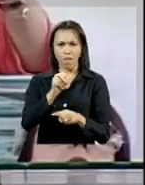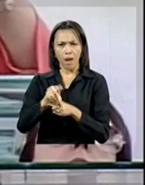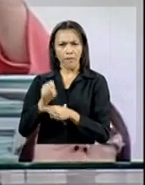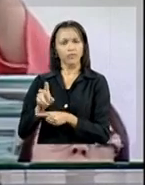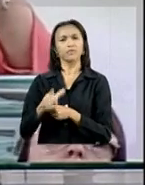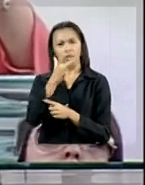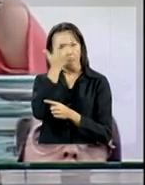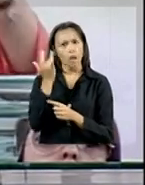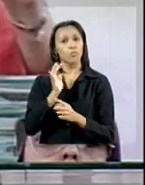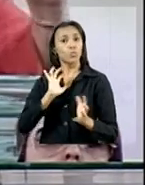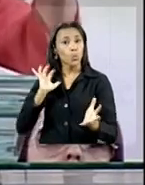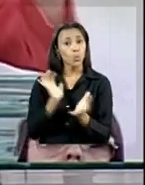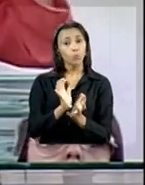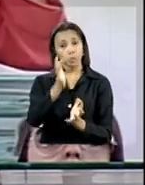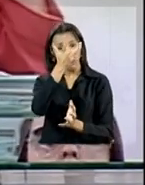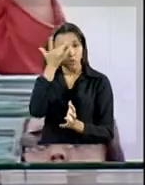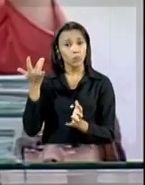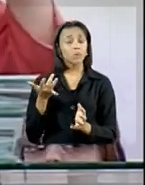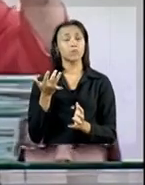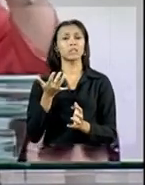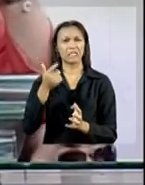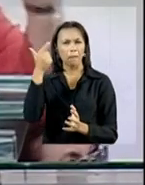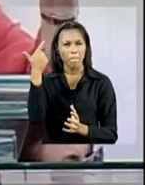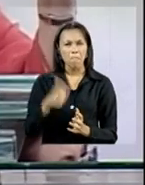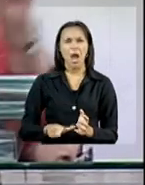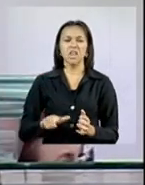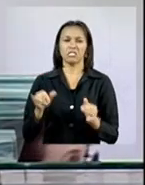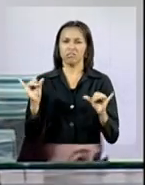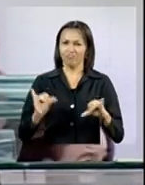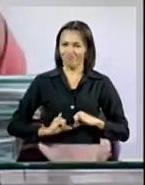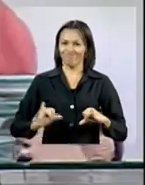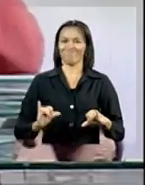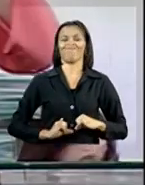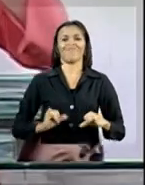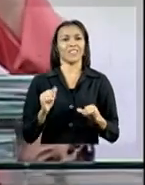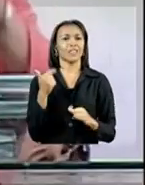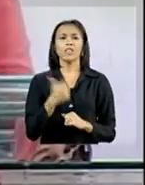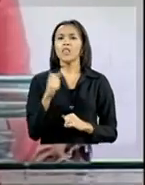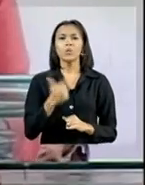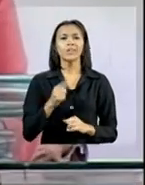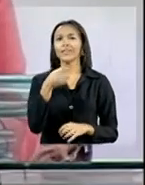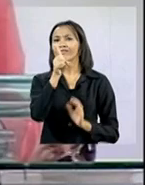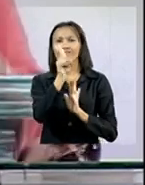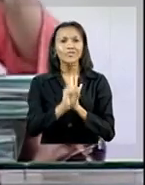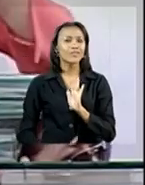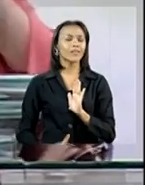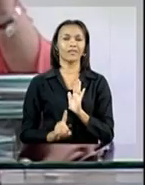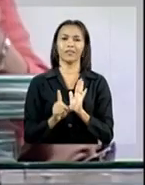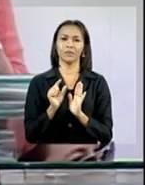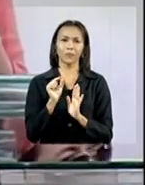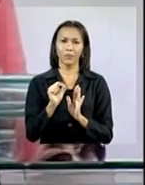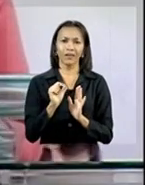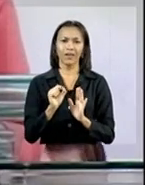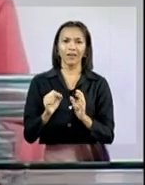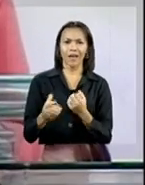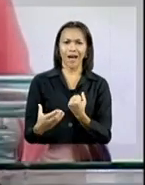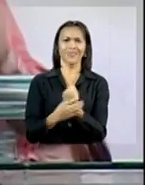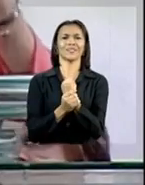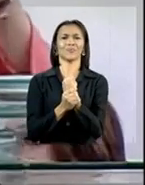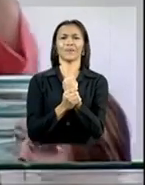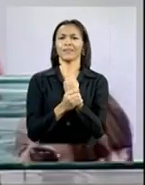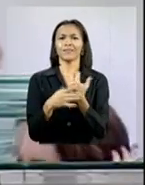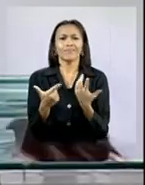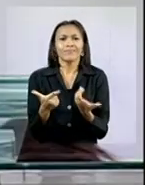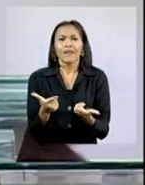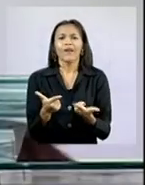Aqua parte da população que é mais frágil que não tem direito à estabilidade